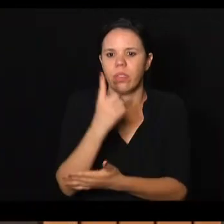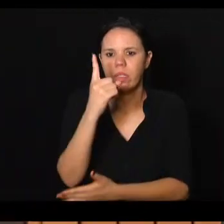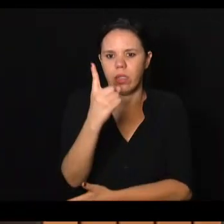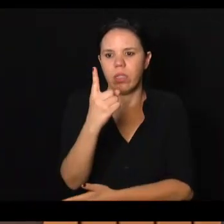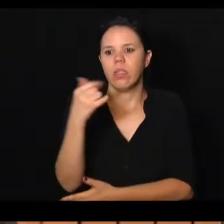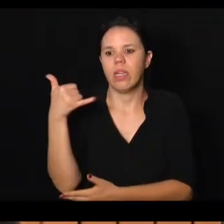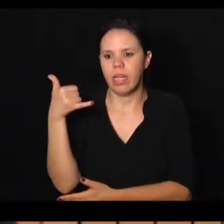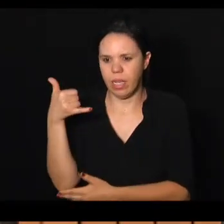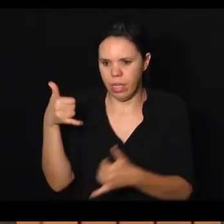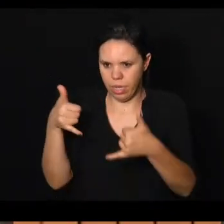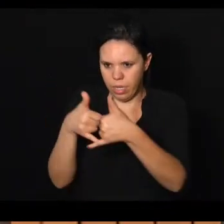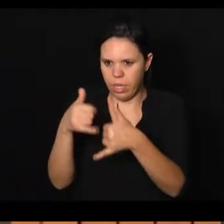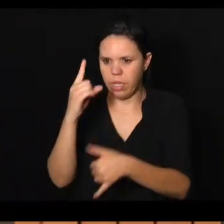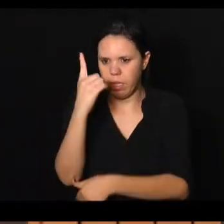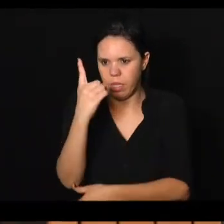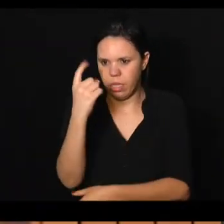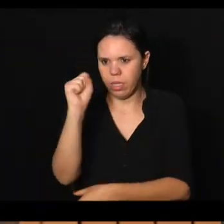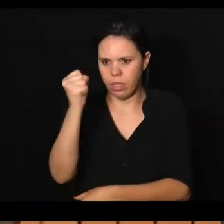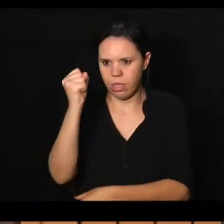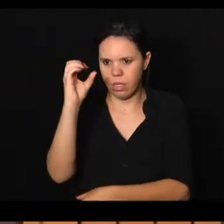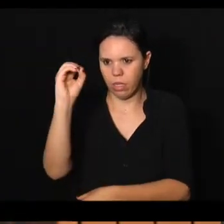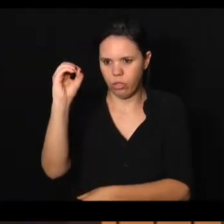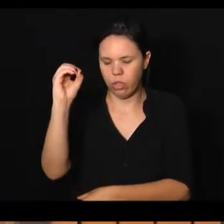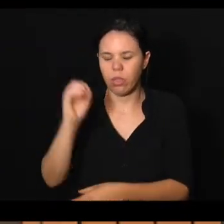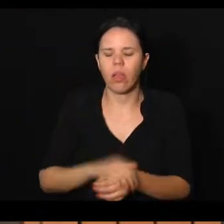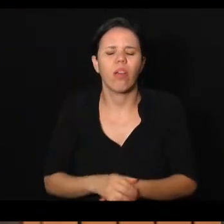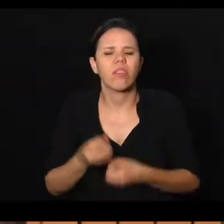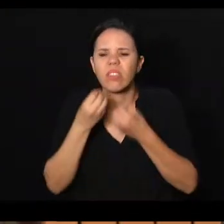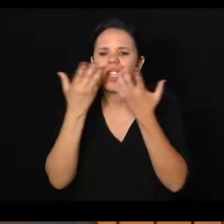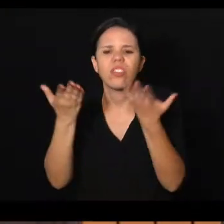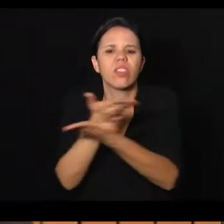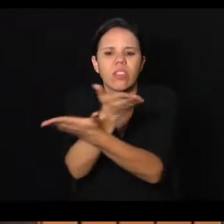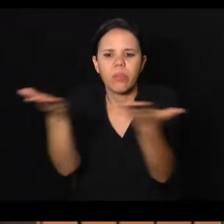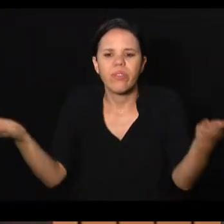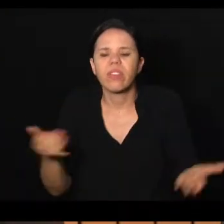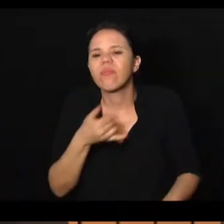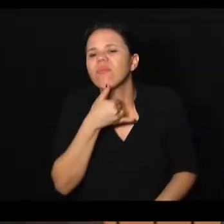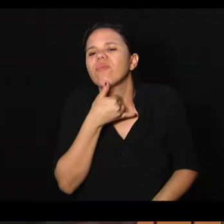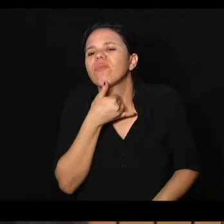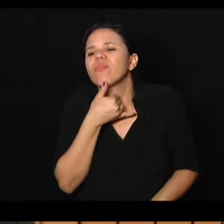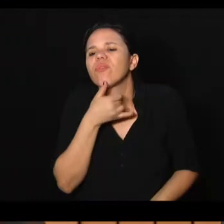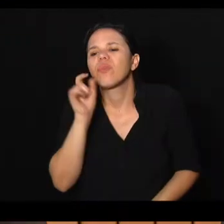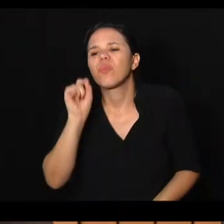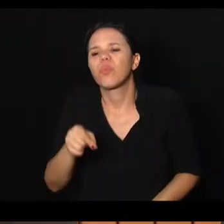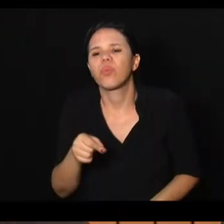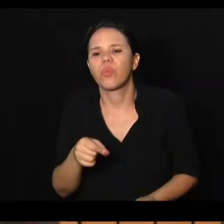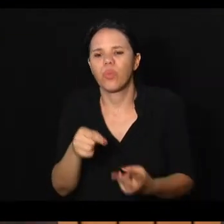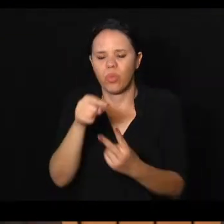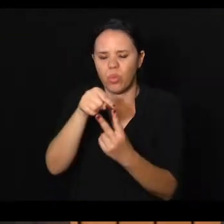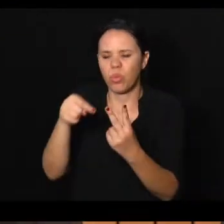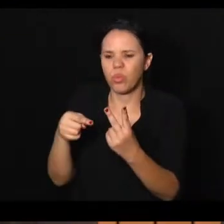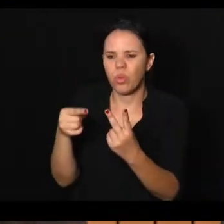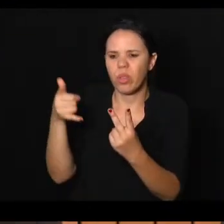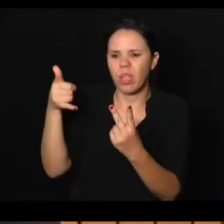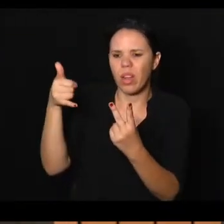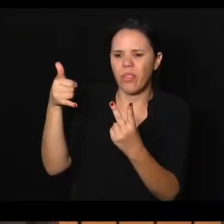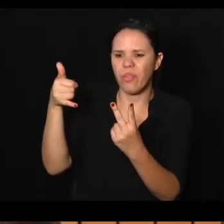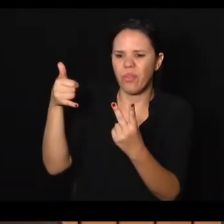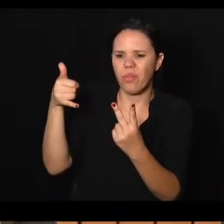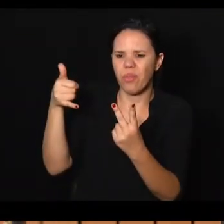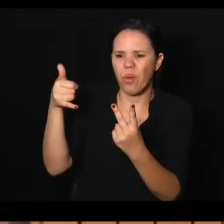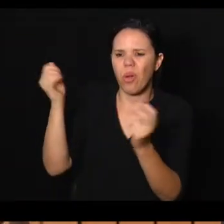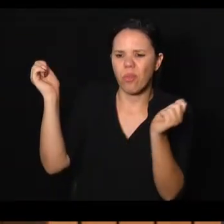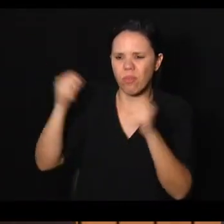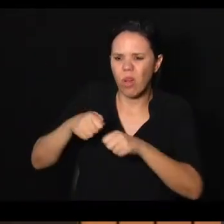Ligue 180. E aqui quero dizer para vocês que, infelizmente, esses dois canais tão poderosos, esses